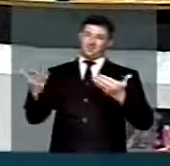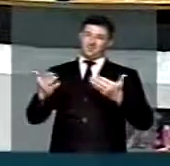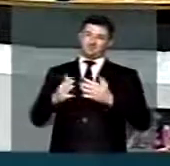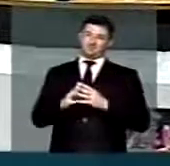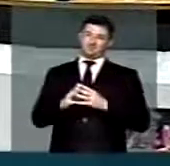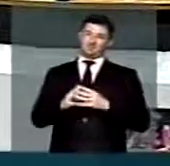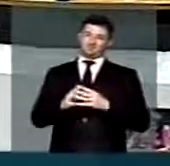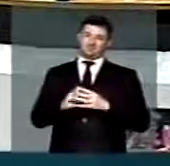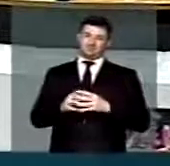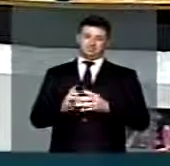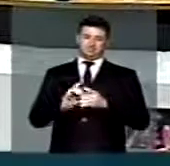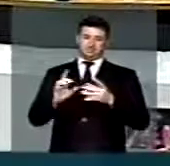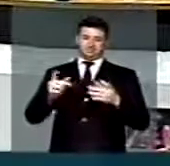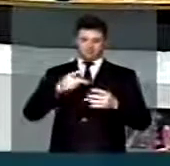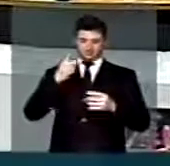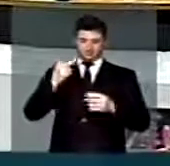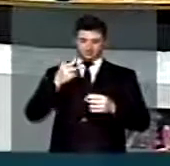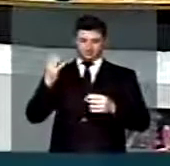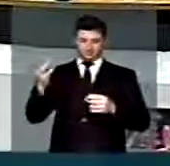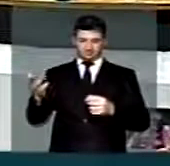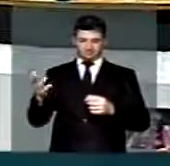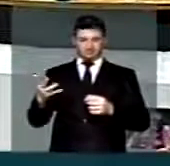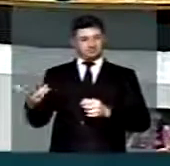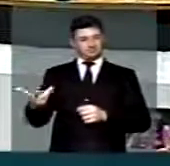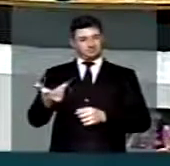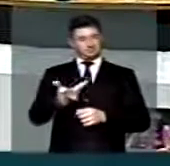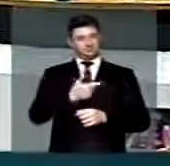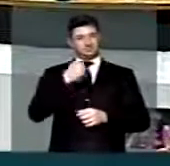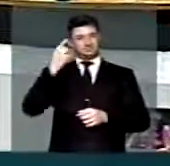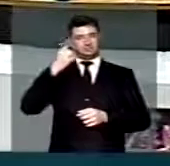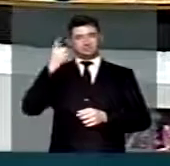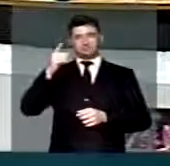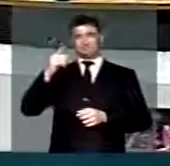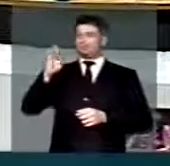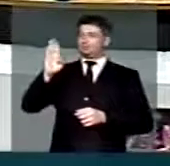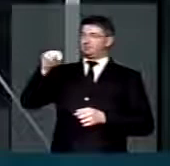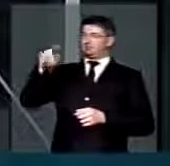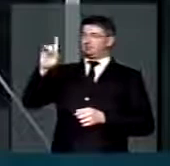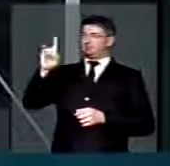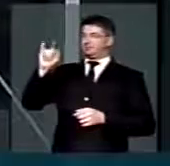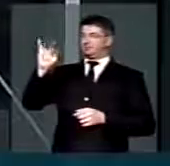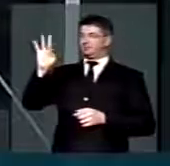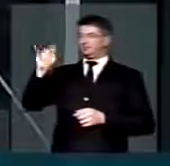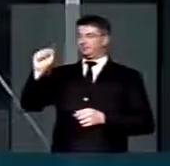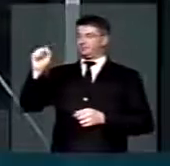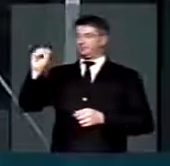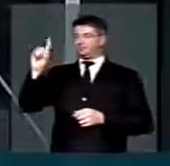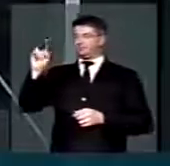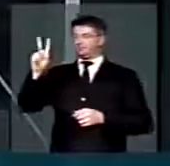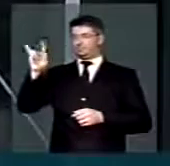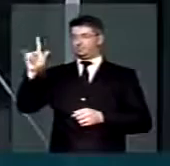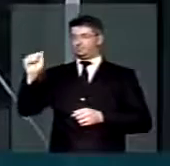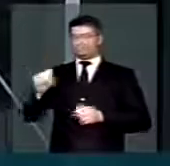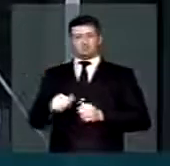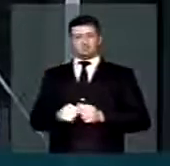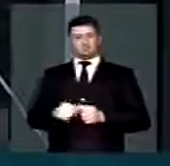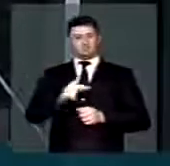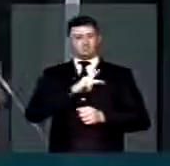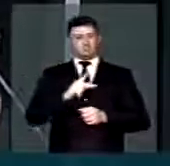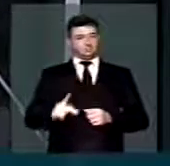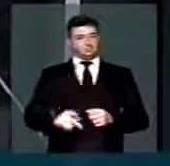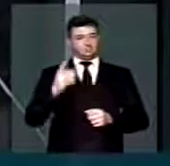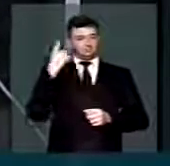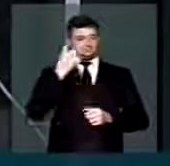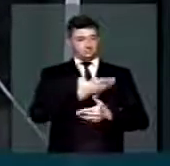muito orgulho, passo a palavra à ilustre deputada Benedita da Silva. Senhor presidente, senhoras e